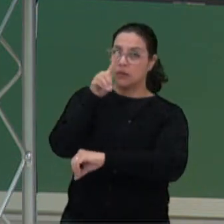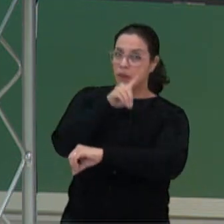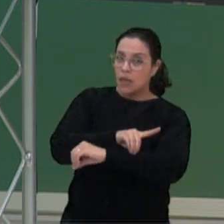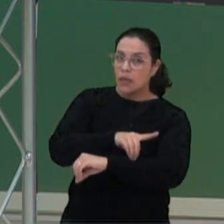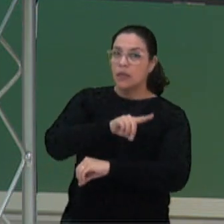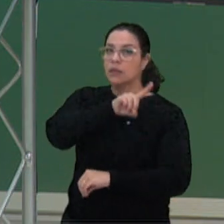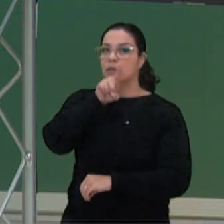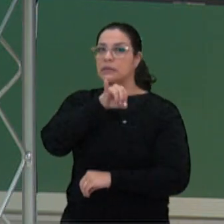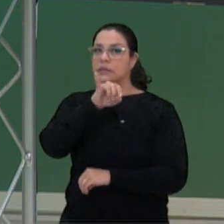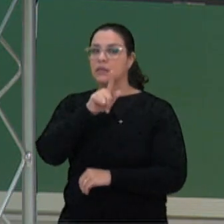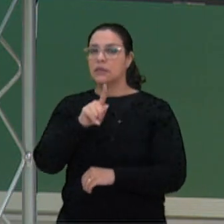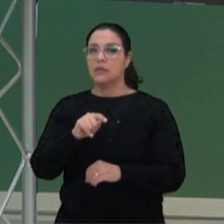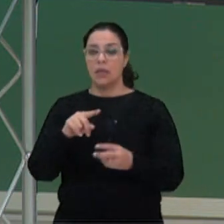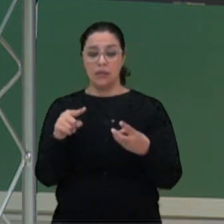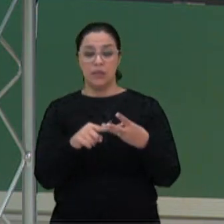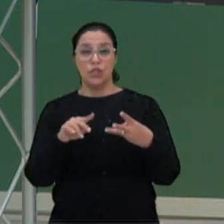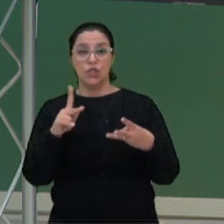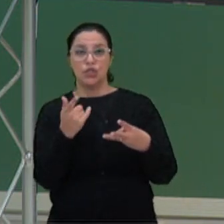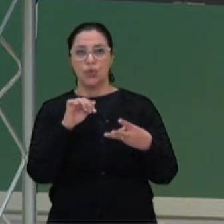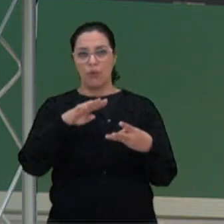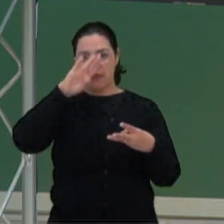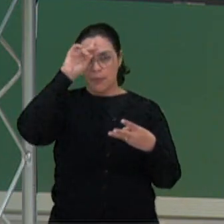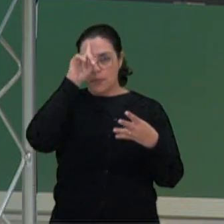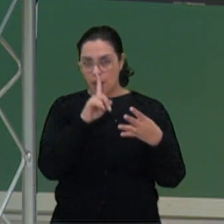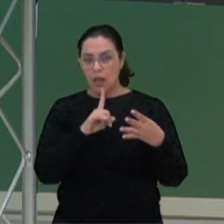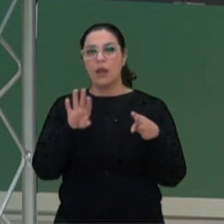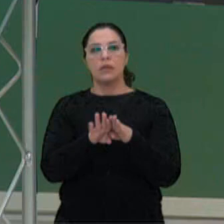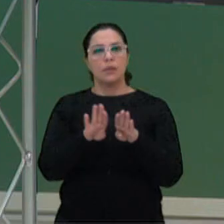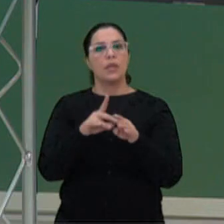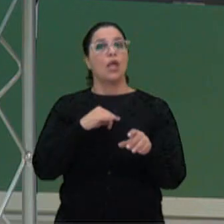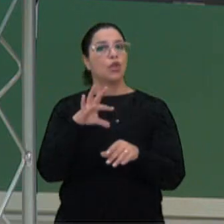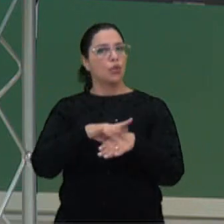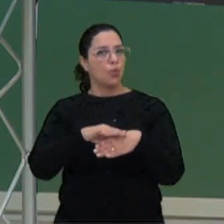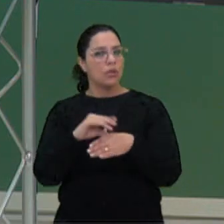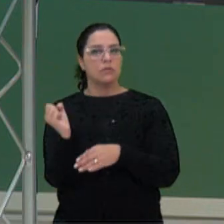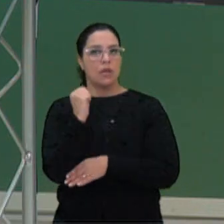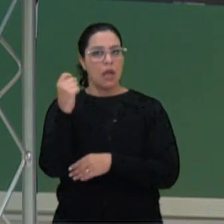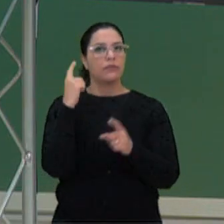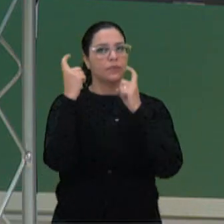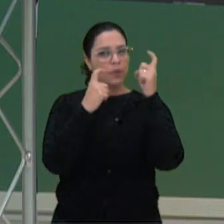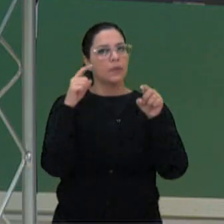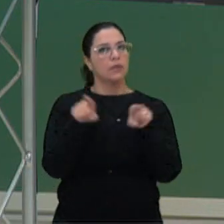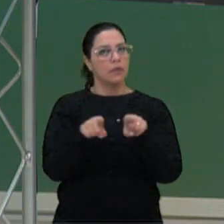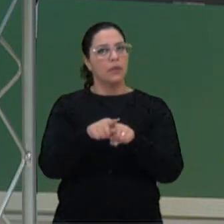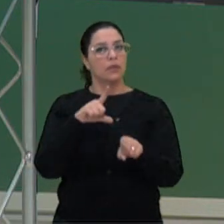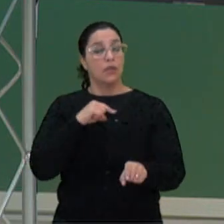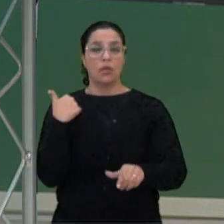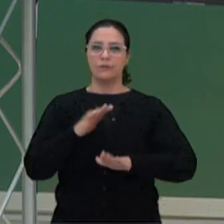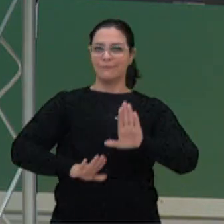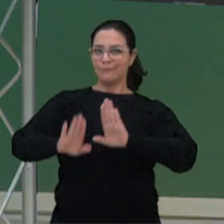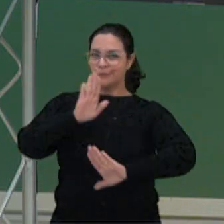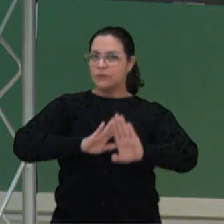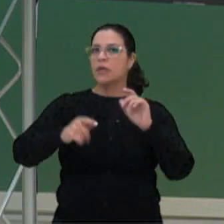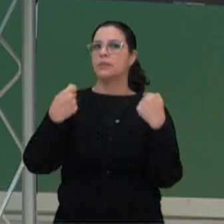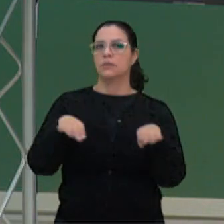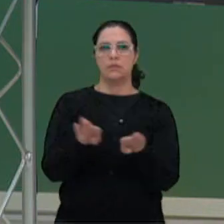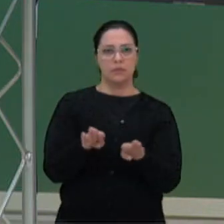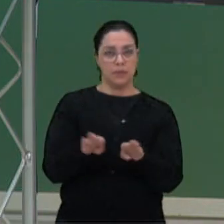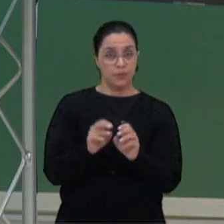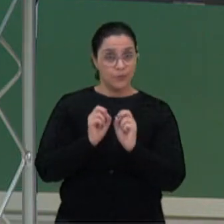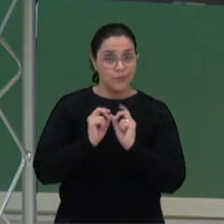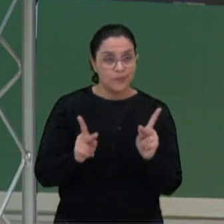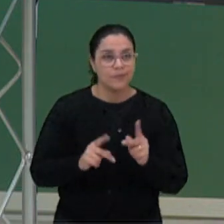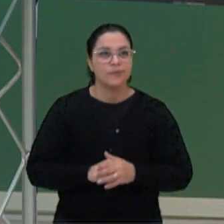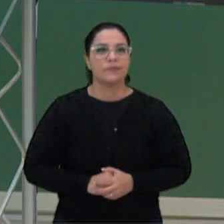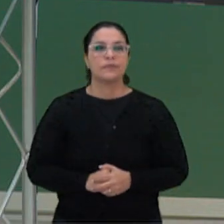dengue, zika, chikungunya, febre amarela também são doenças graves e preocupantes. A gente tem que tomar cuidado com elas também,